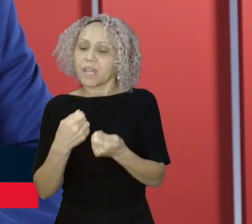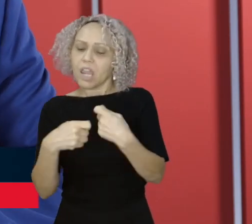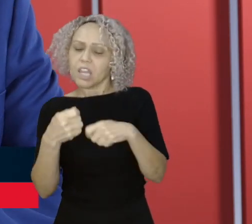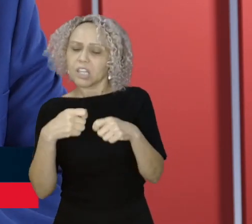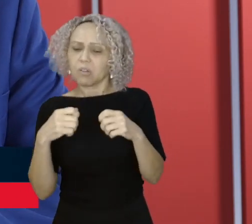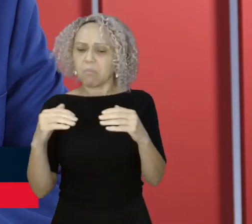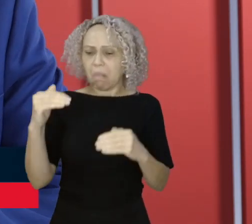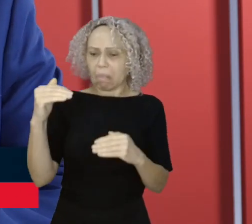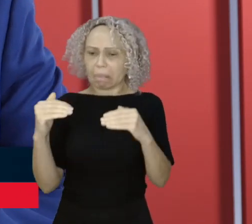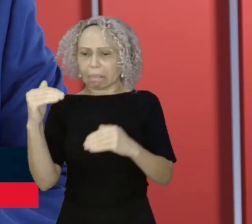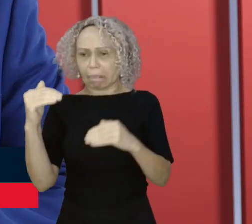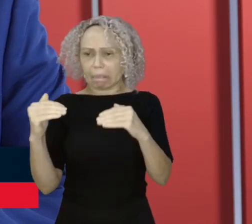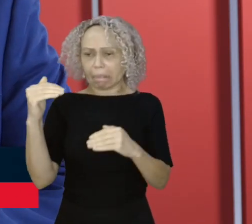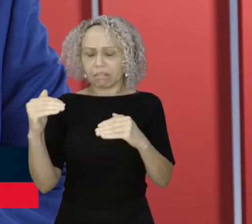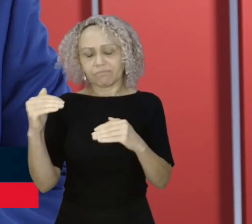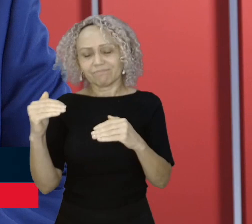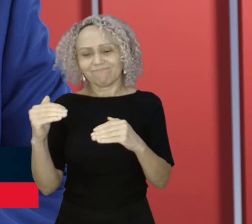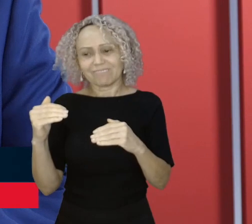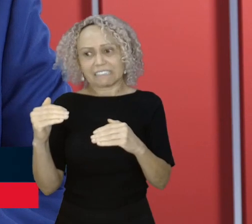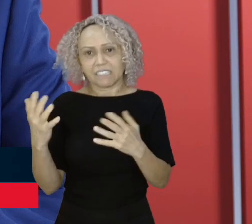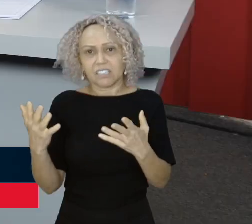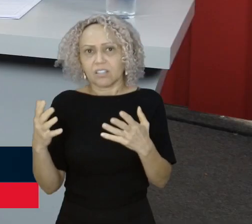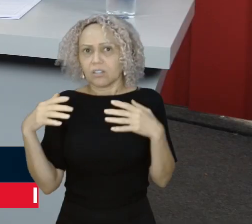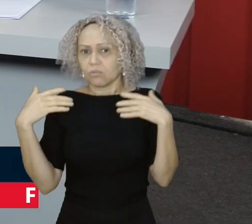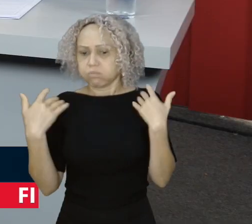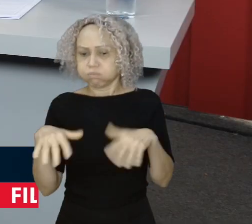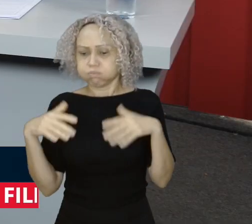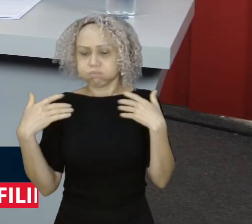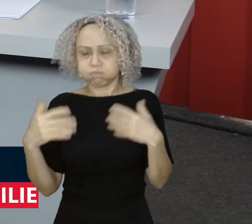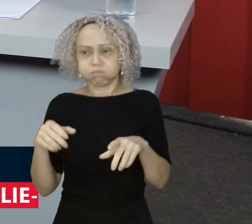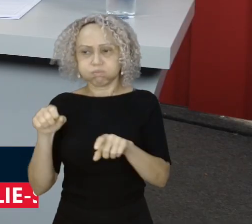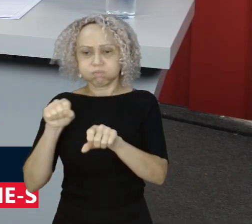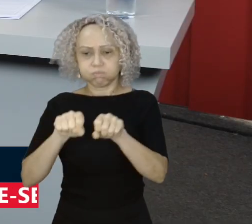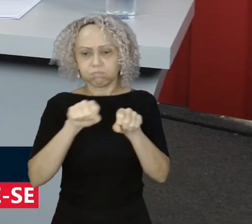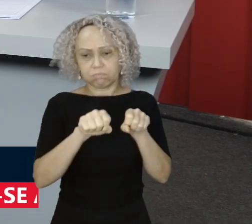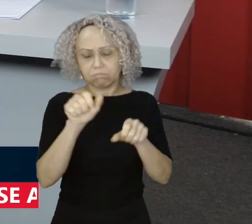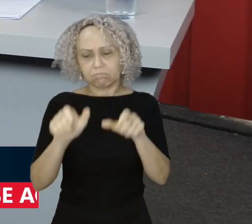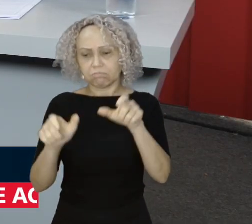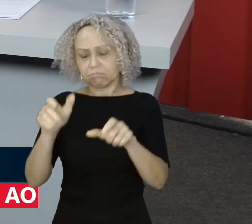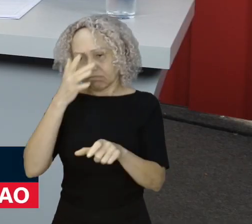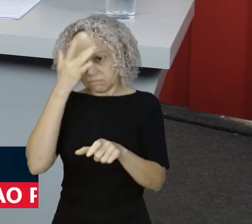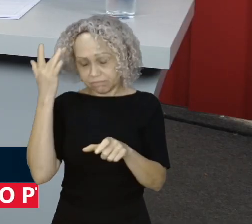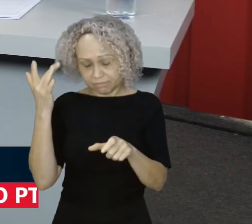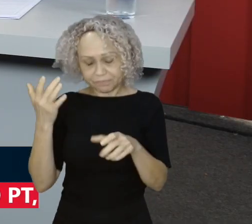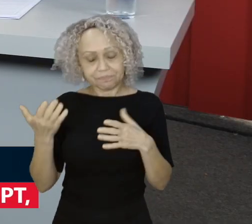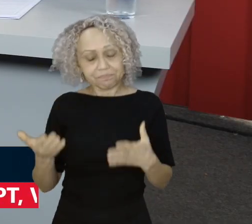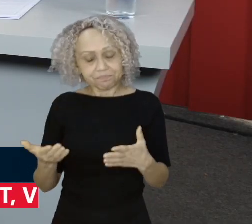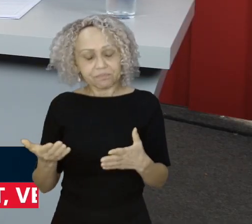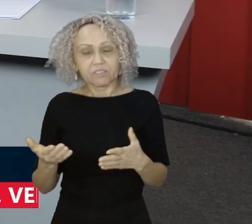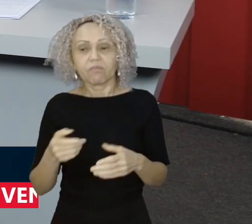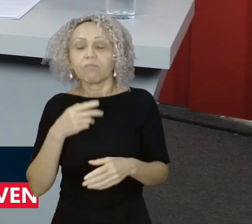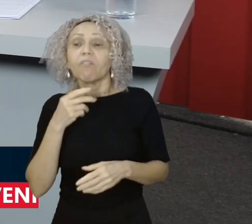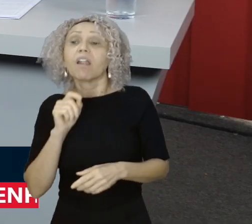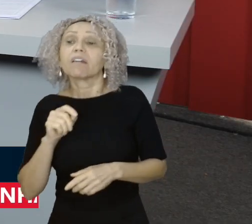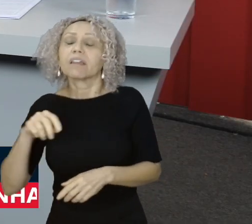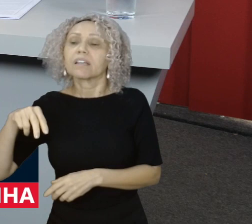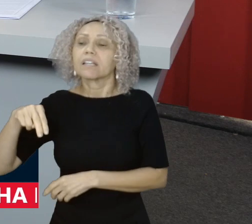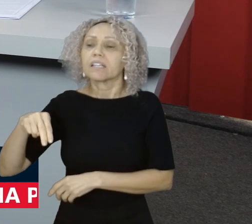mata, que diz que o Estado tem que ser o mais raquítico possível, um Estado mínimo, né, um Estado que não